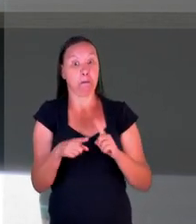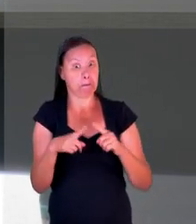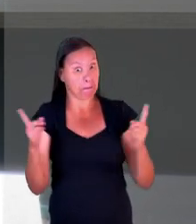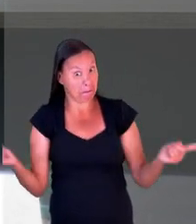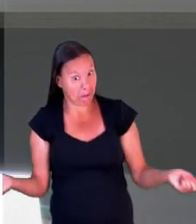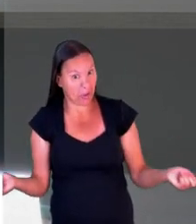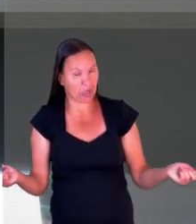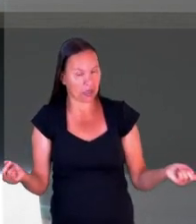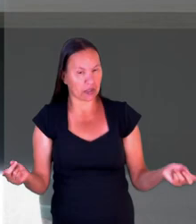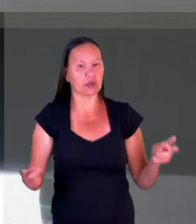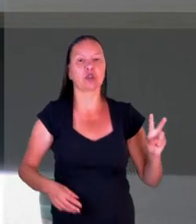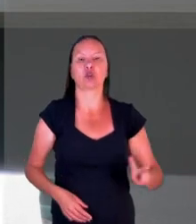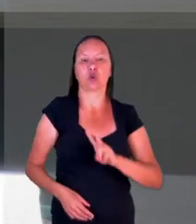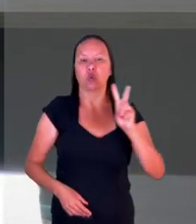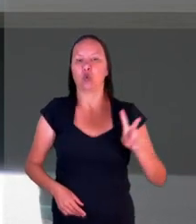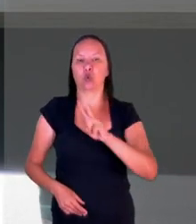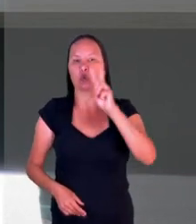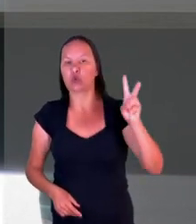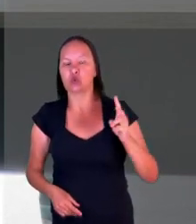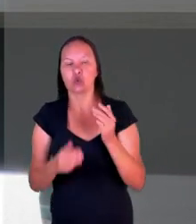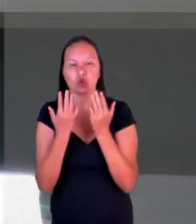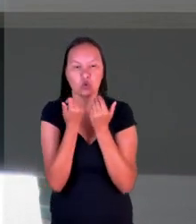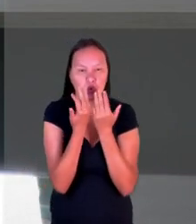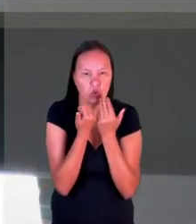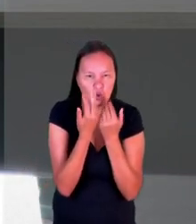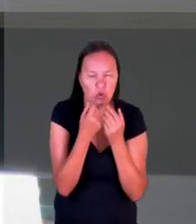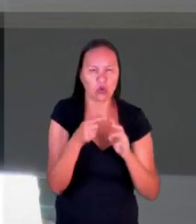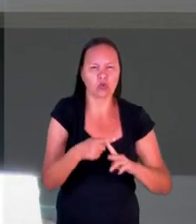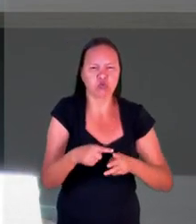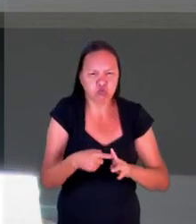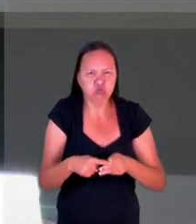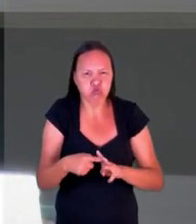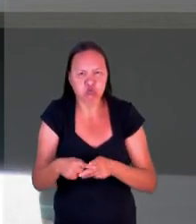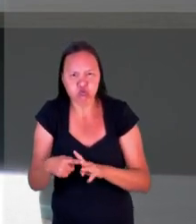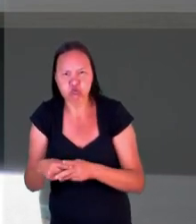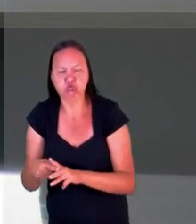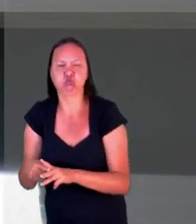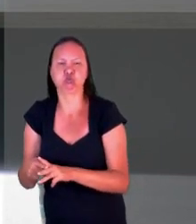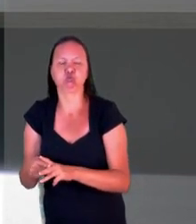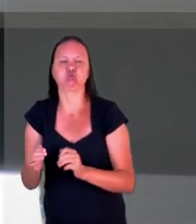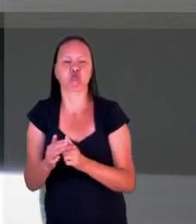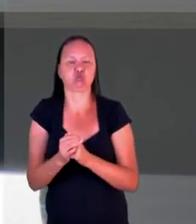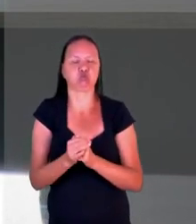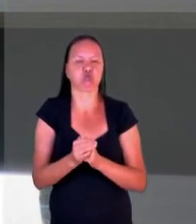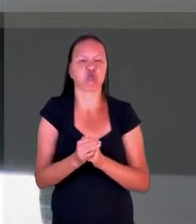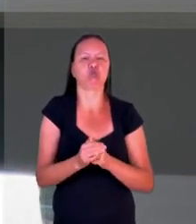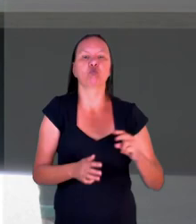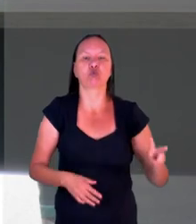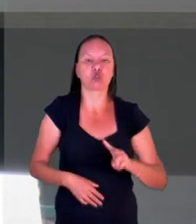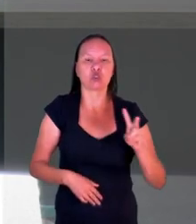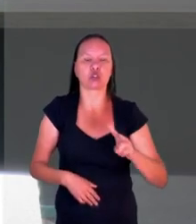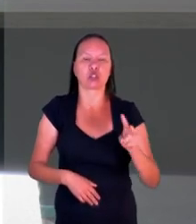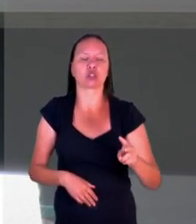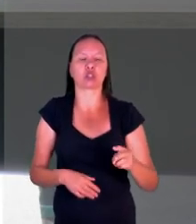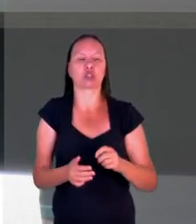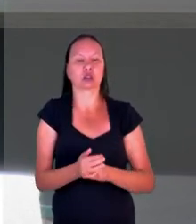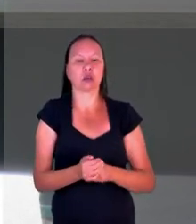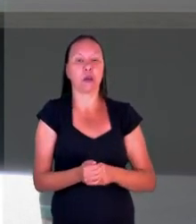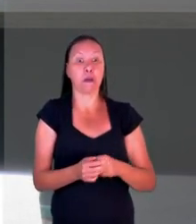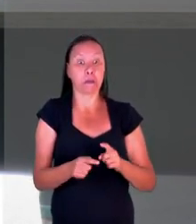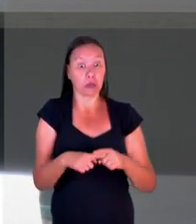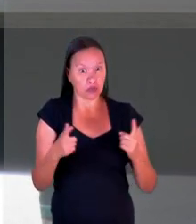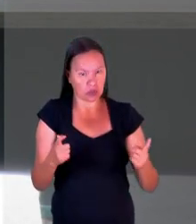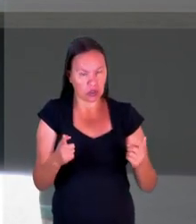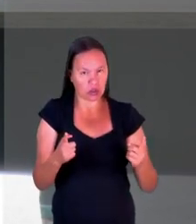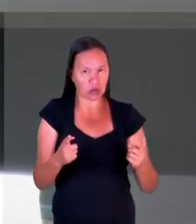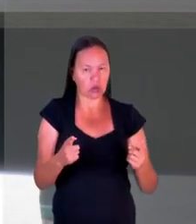consumo dos alimentos Ultra processados nas nossas ações e enquanto esta regulação não